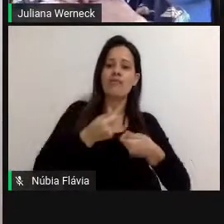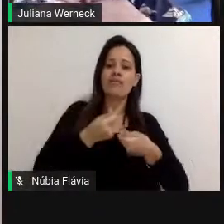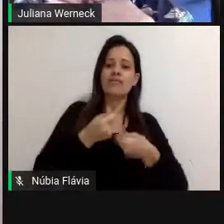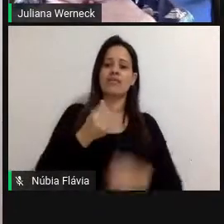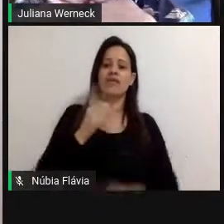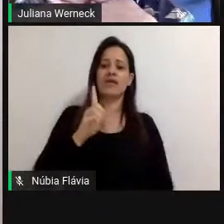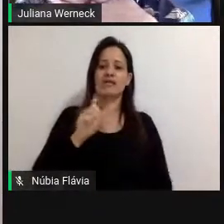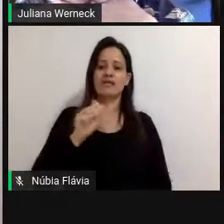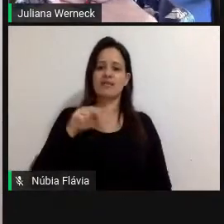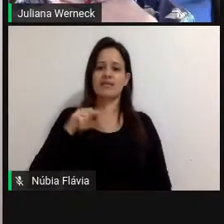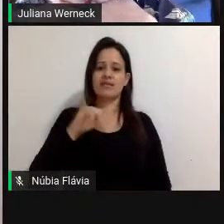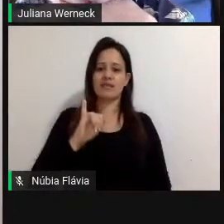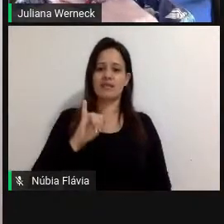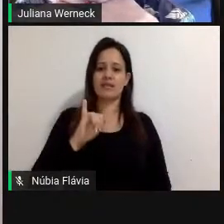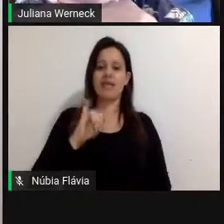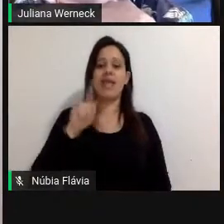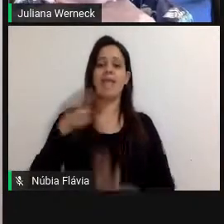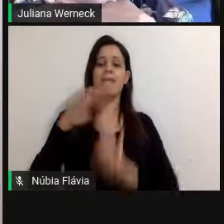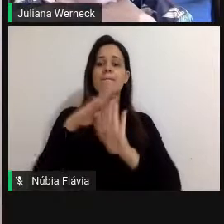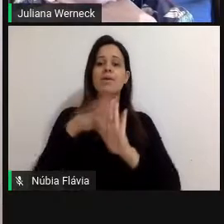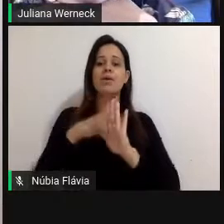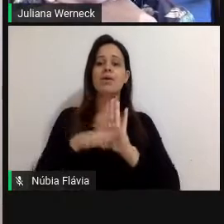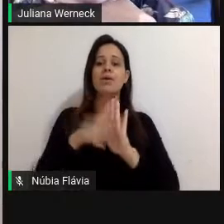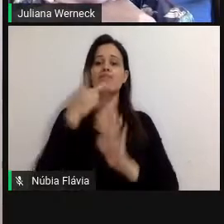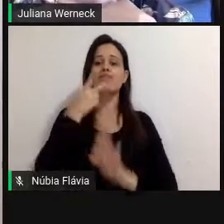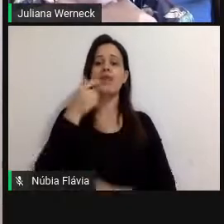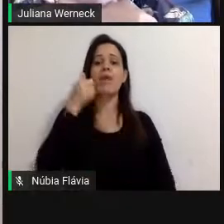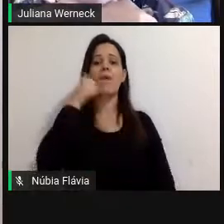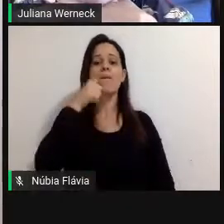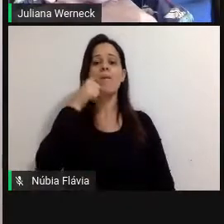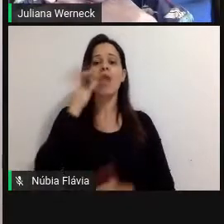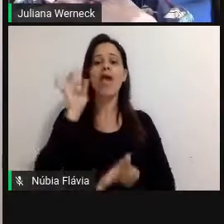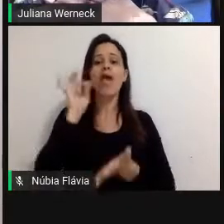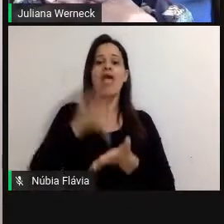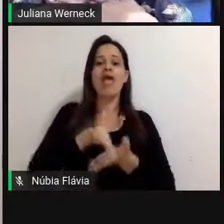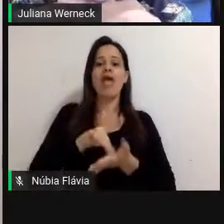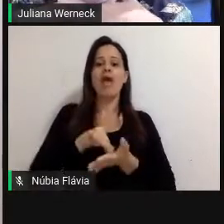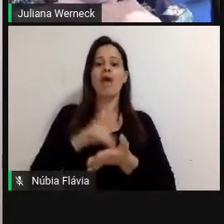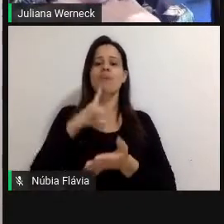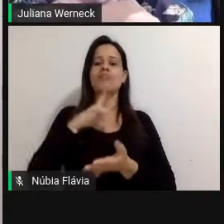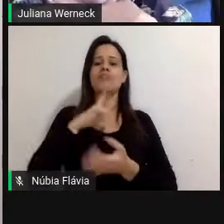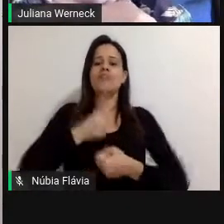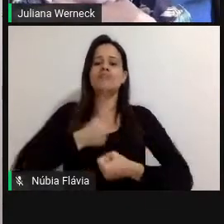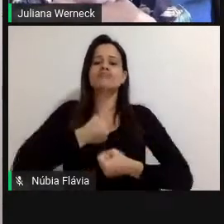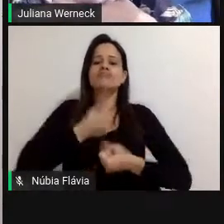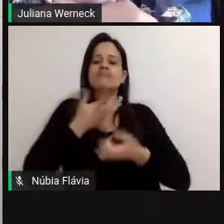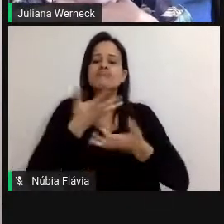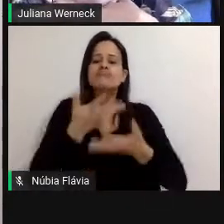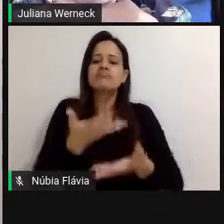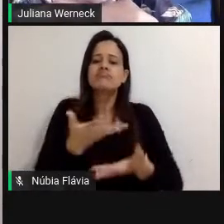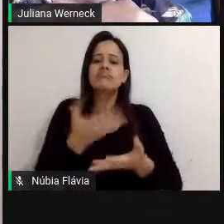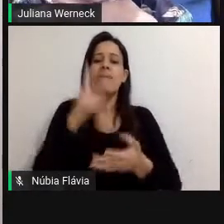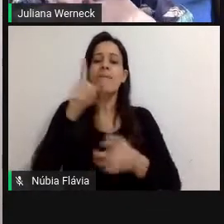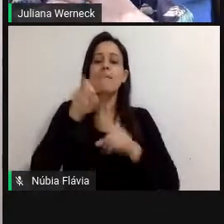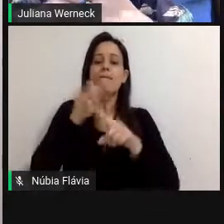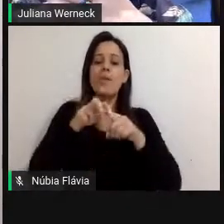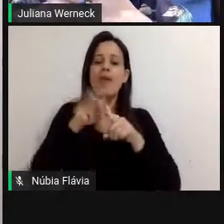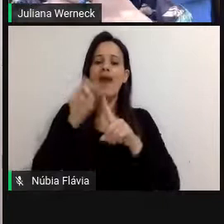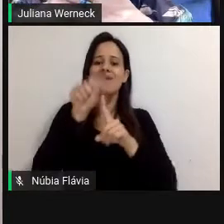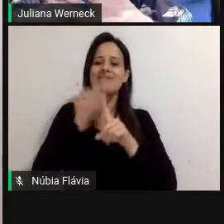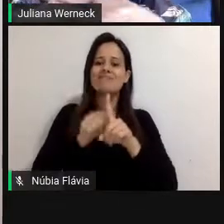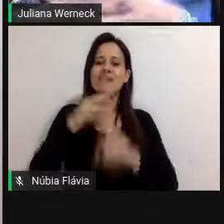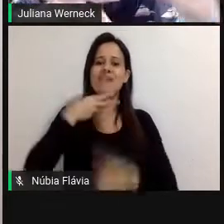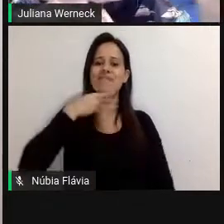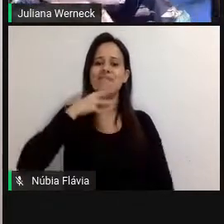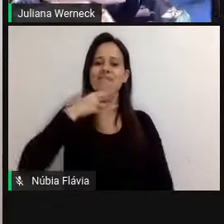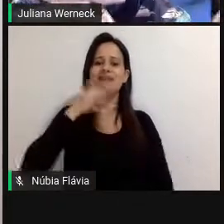chamado Mulheres Inspiradoras, Mulheres Reais, em alusão ao Dia e ao Mês Internacional da Mulher. Então,